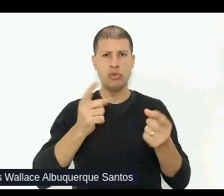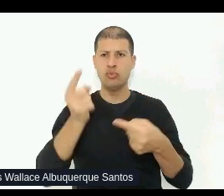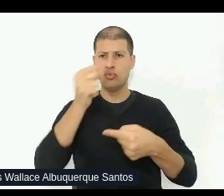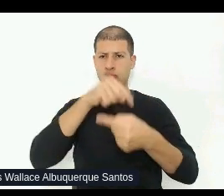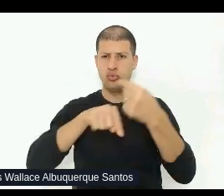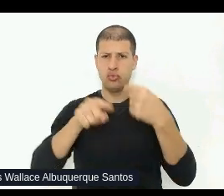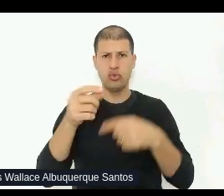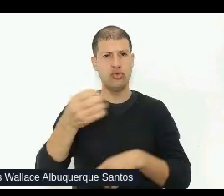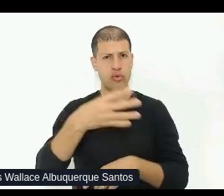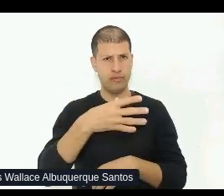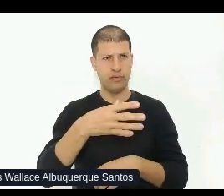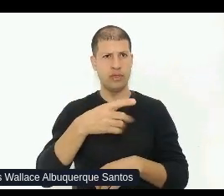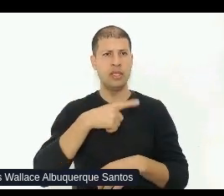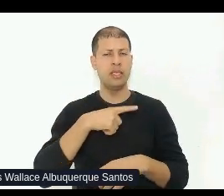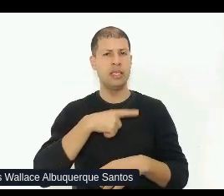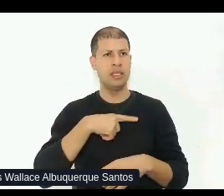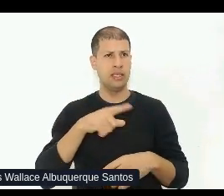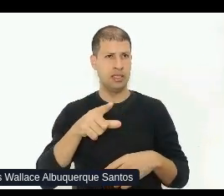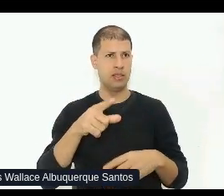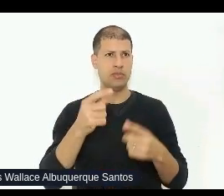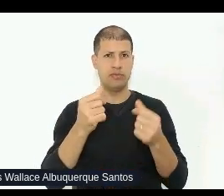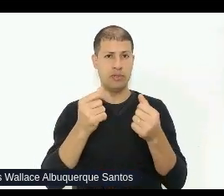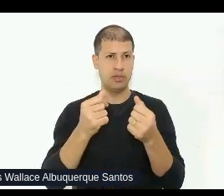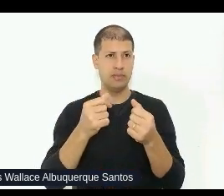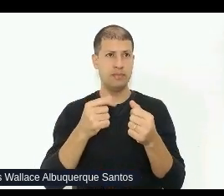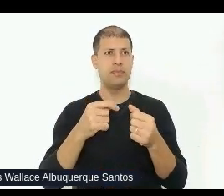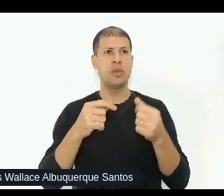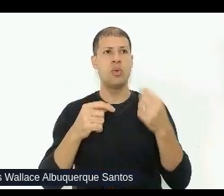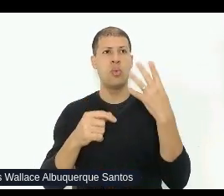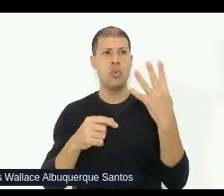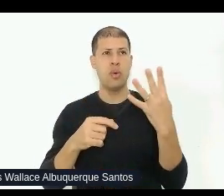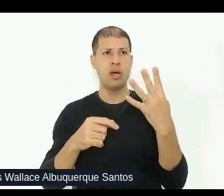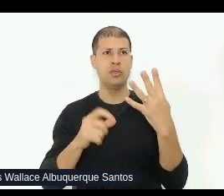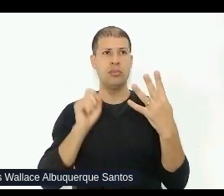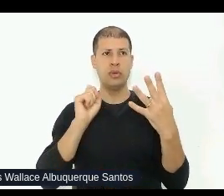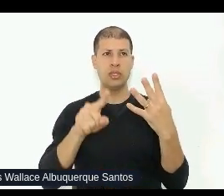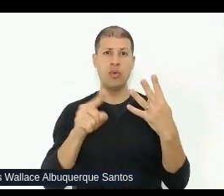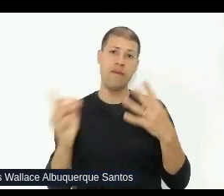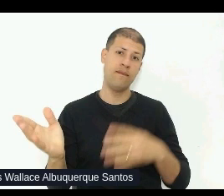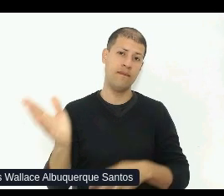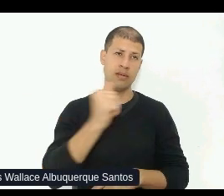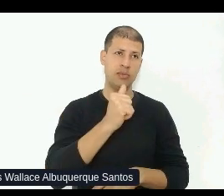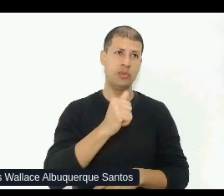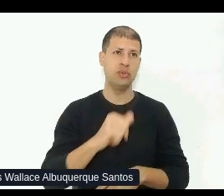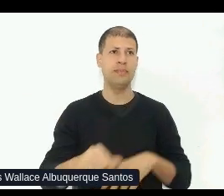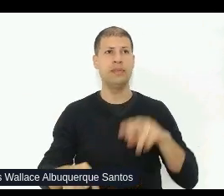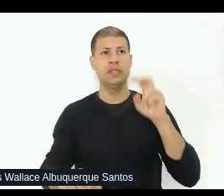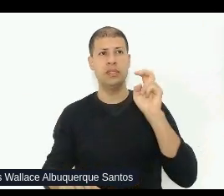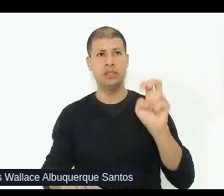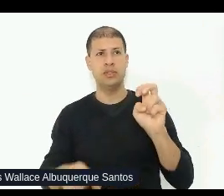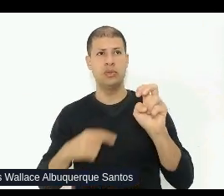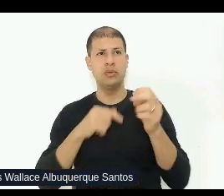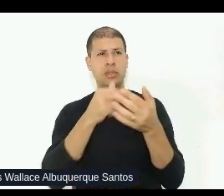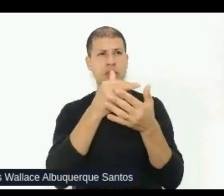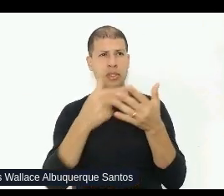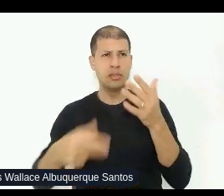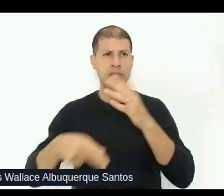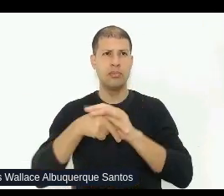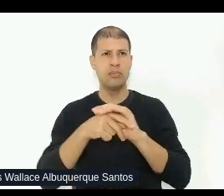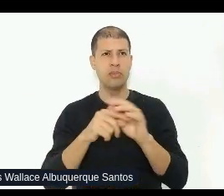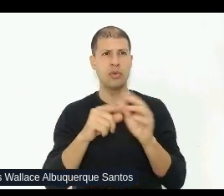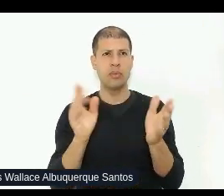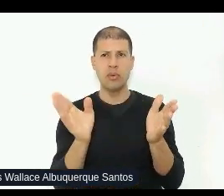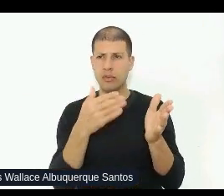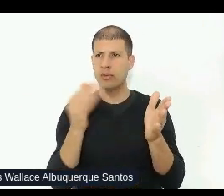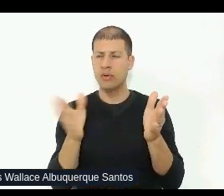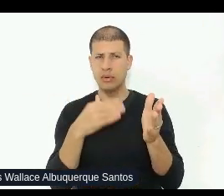novidades da sua vida financeira. Quarto, botão Vamos. Quinto, componente de paginação indicando página 1